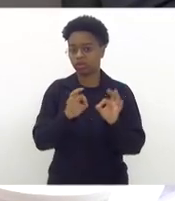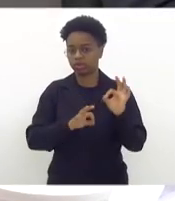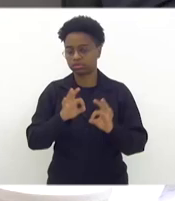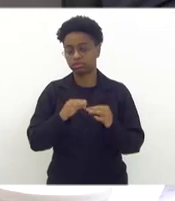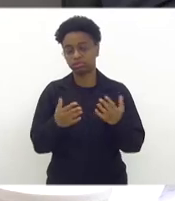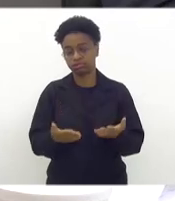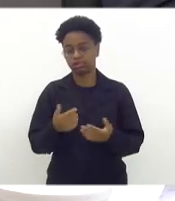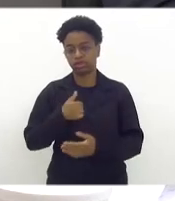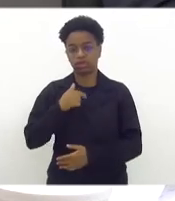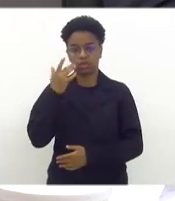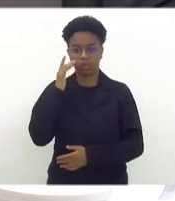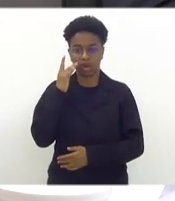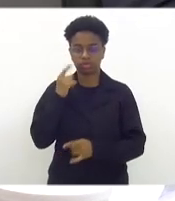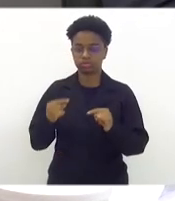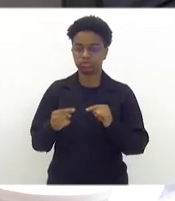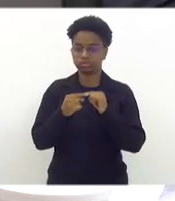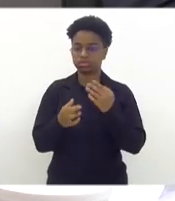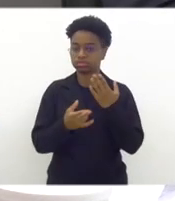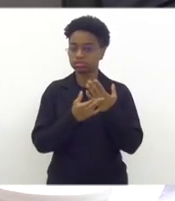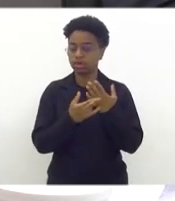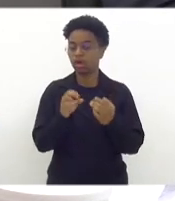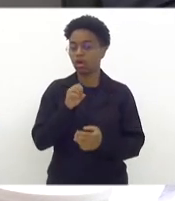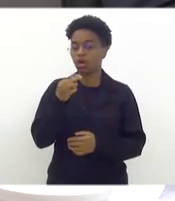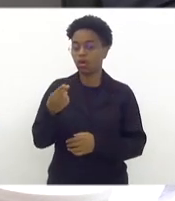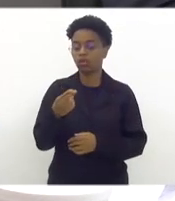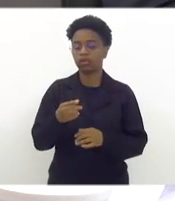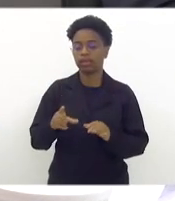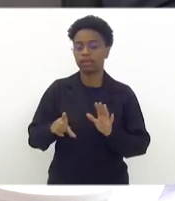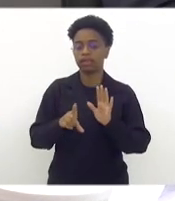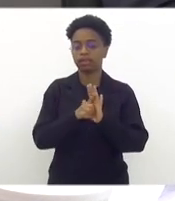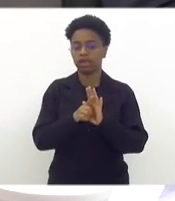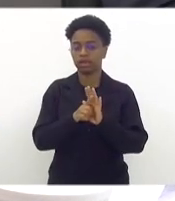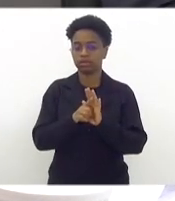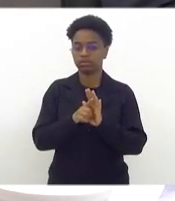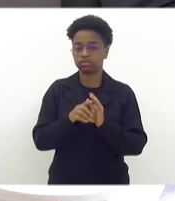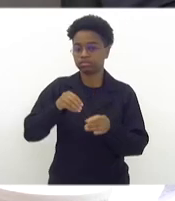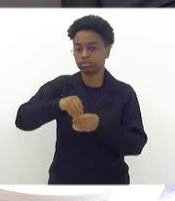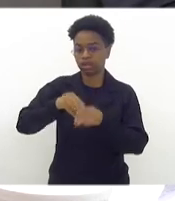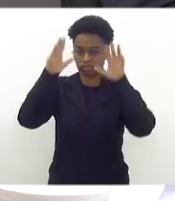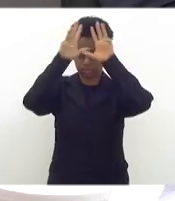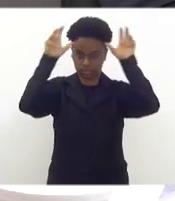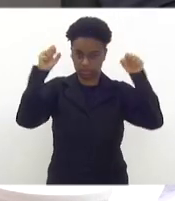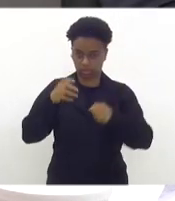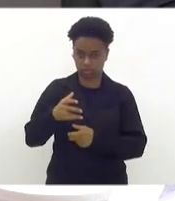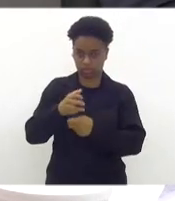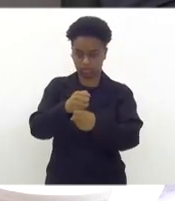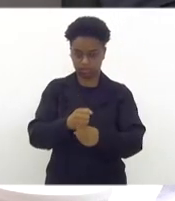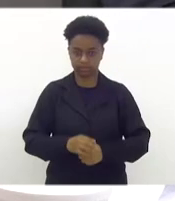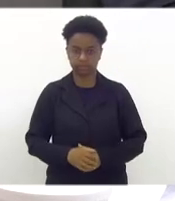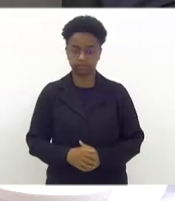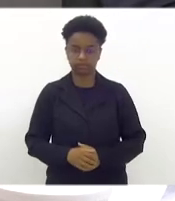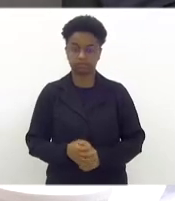isso é uma questão regimental ou, no máximo, da lei orgânica do Tribunal de Contas. Perfeito. Eu digo que,